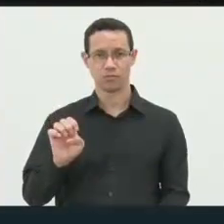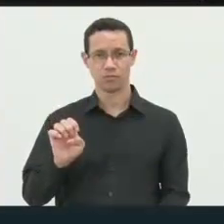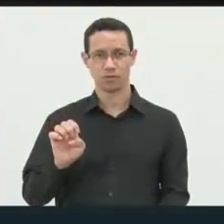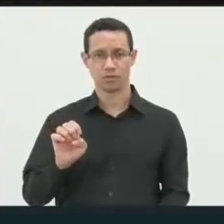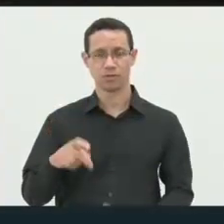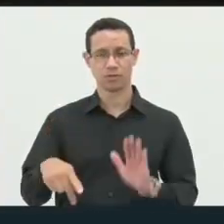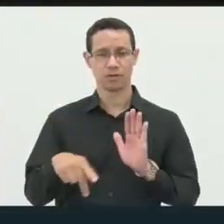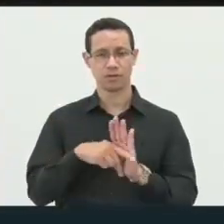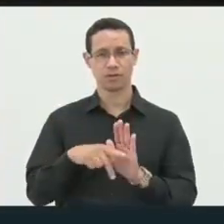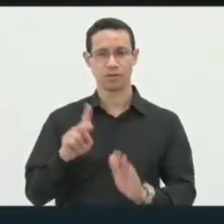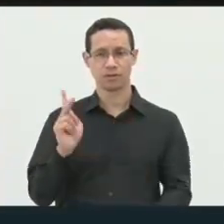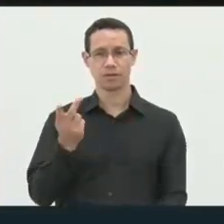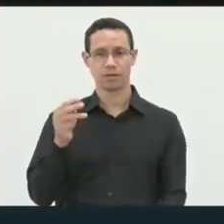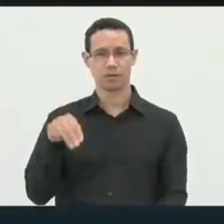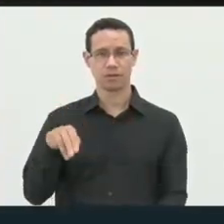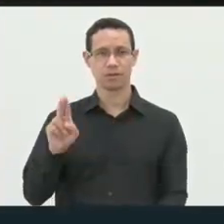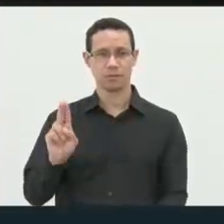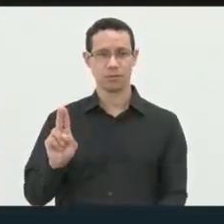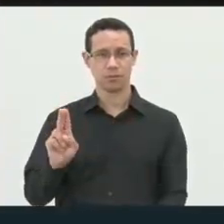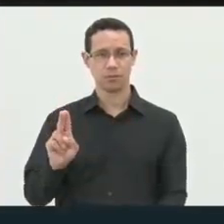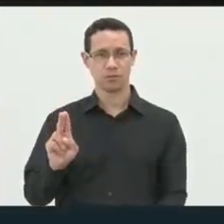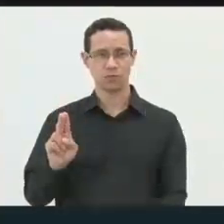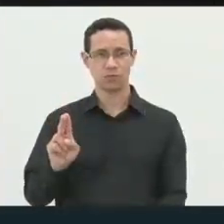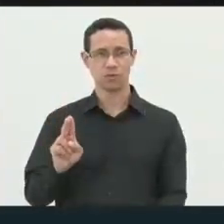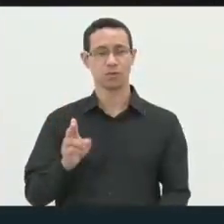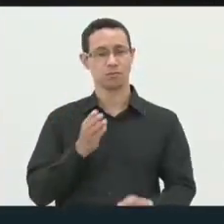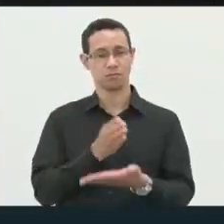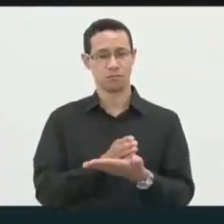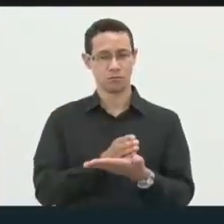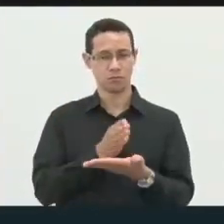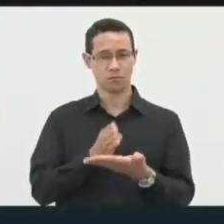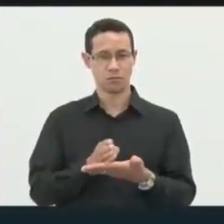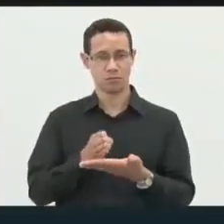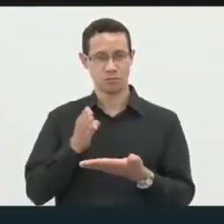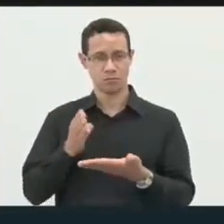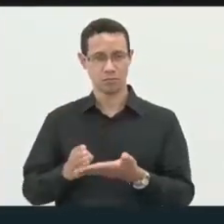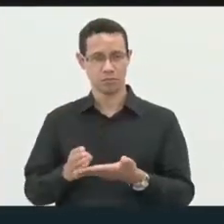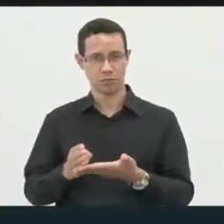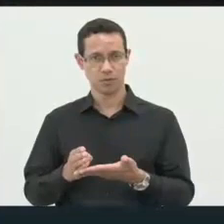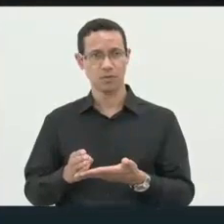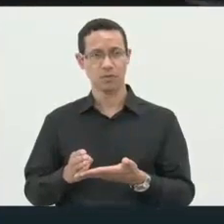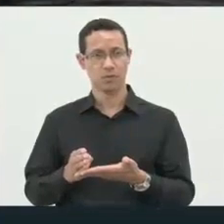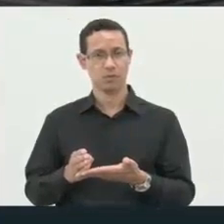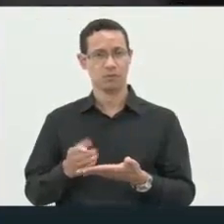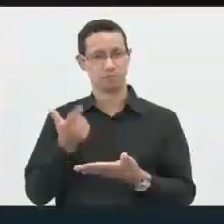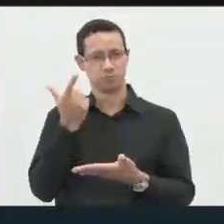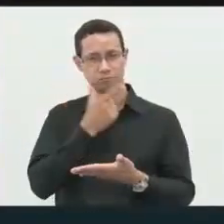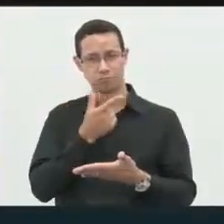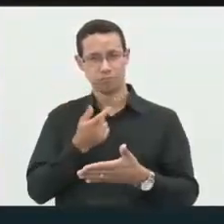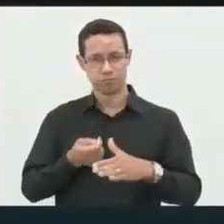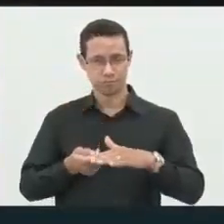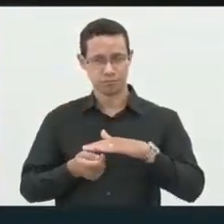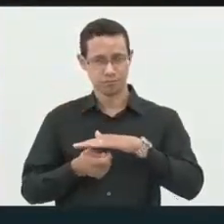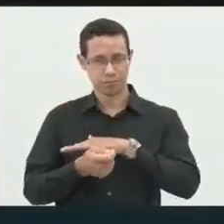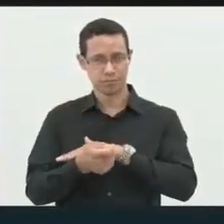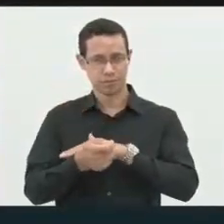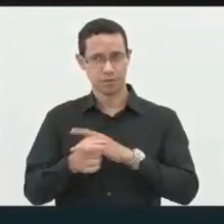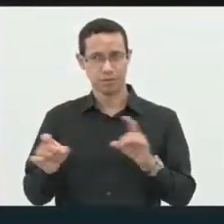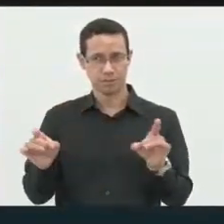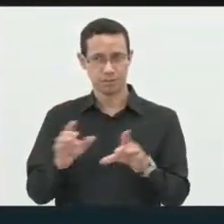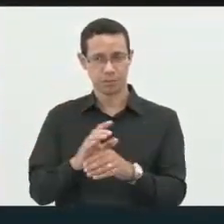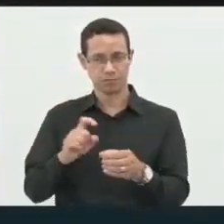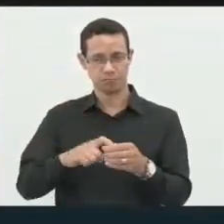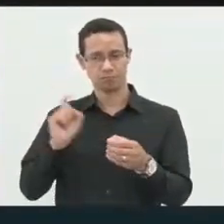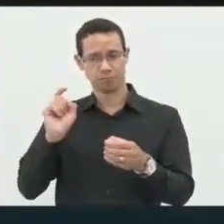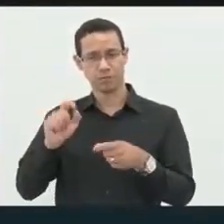receberiam em três lotes as suas verbas rescisórias pois bem após um acordo com o